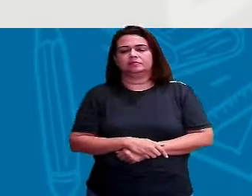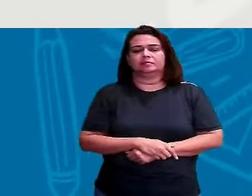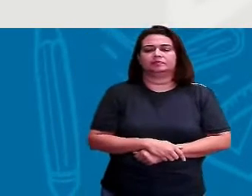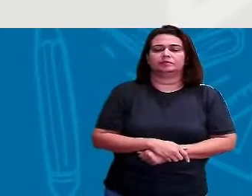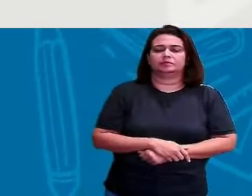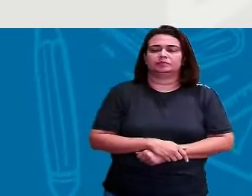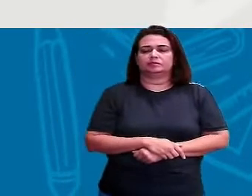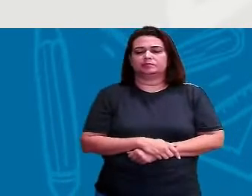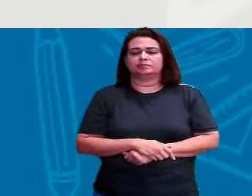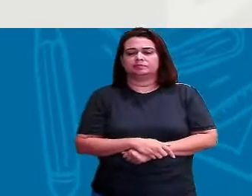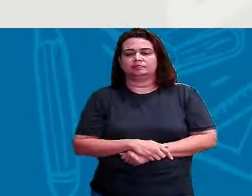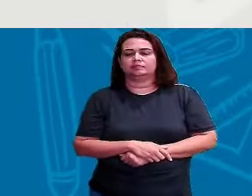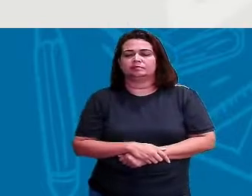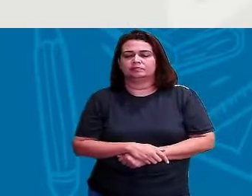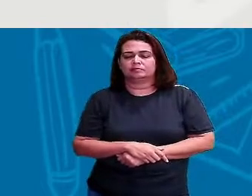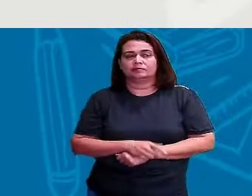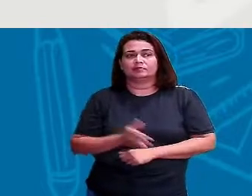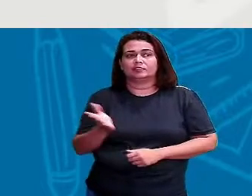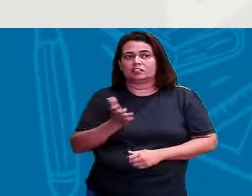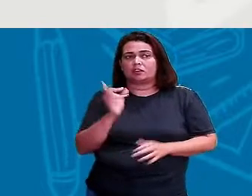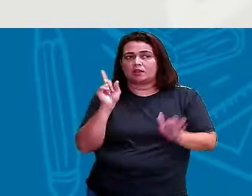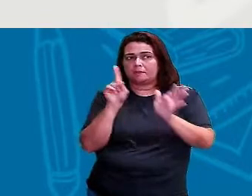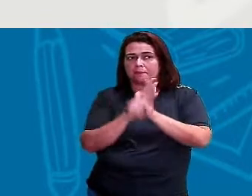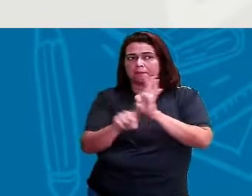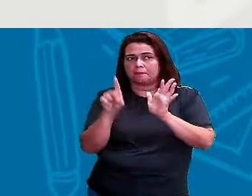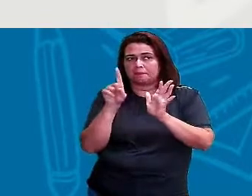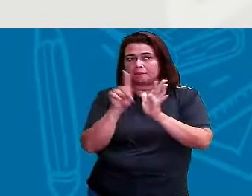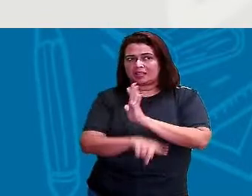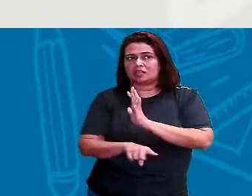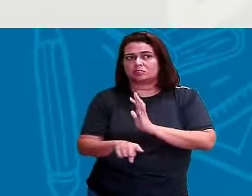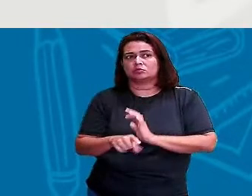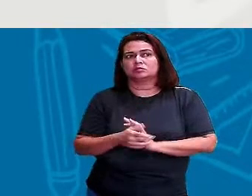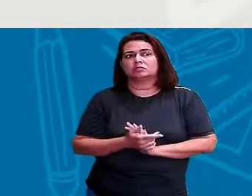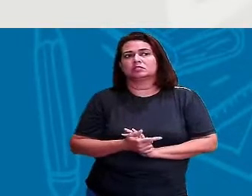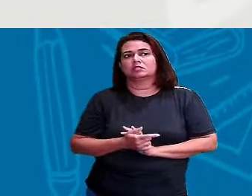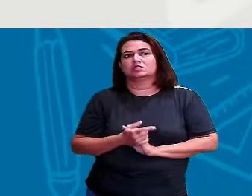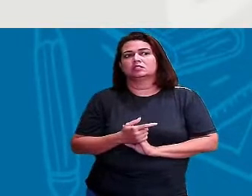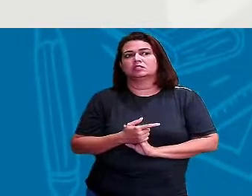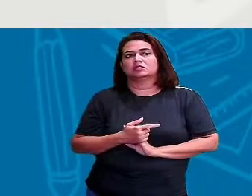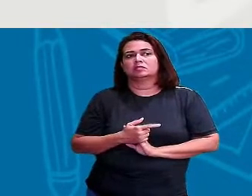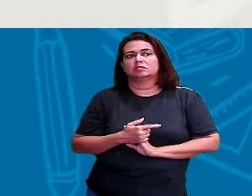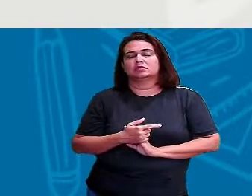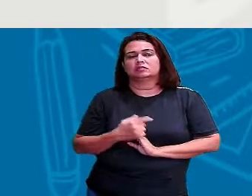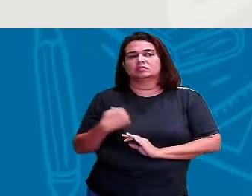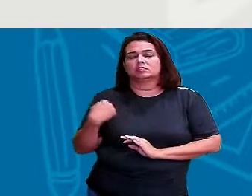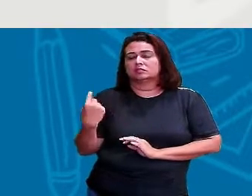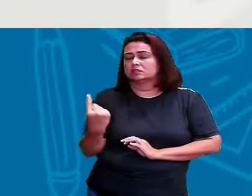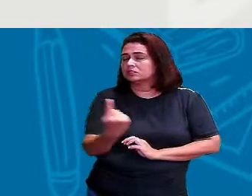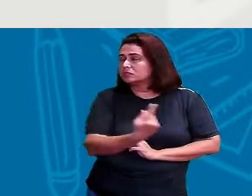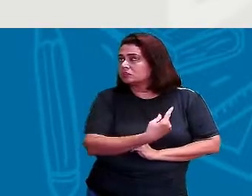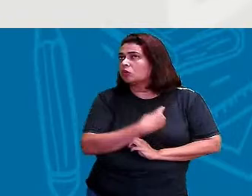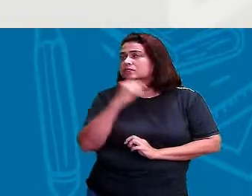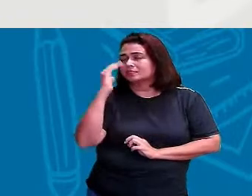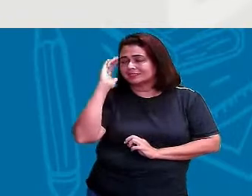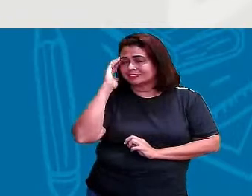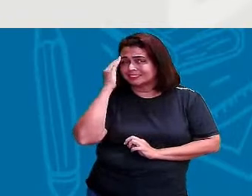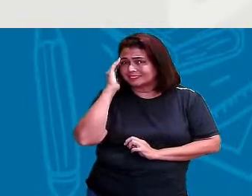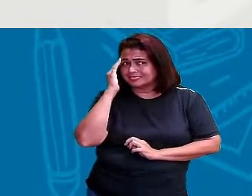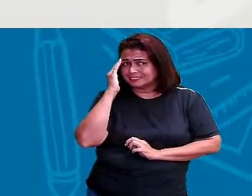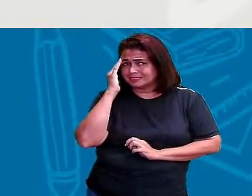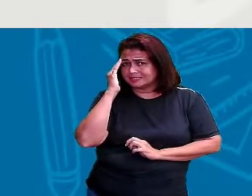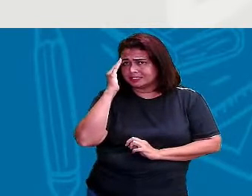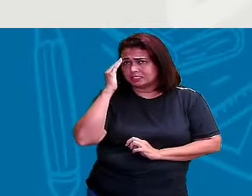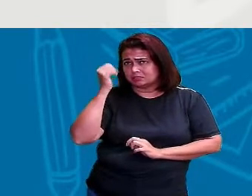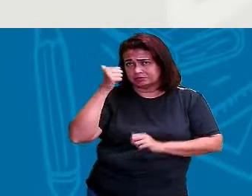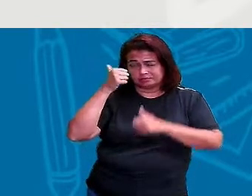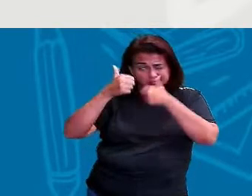Eu trouxe aqui algumas perguntinhas, tá? Pra gente ver se realmente